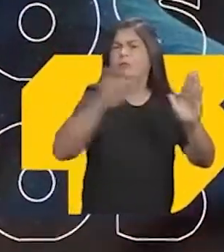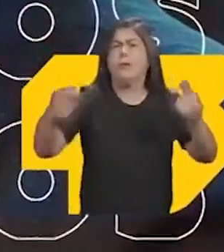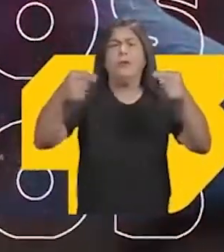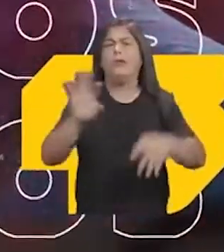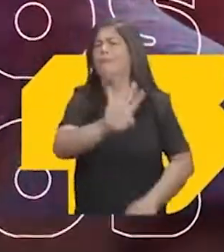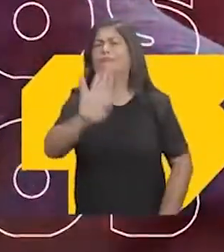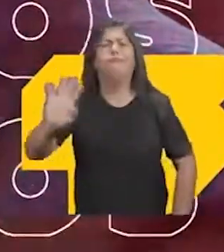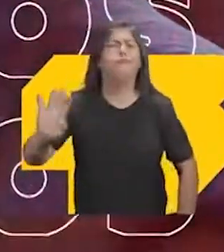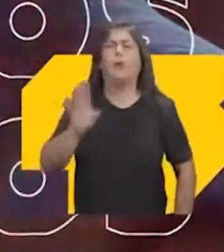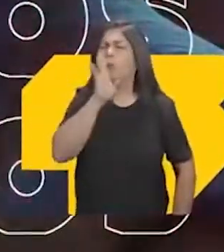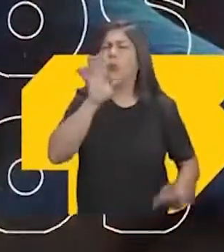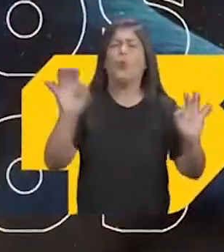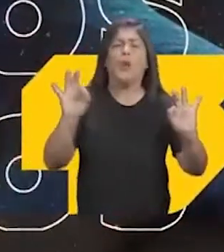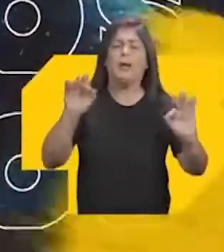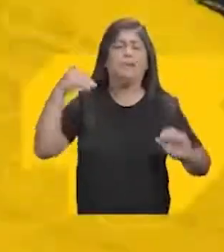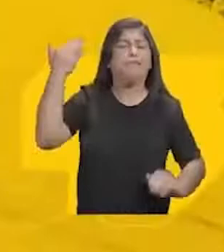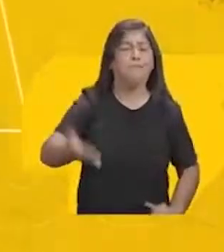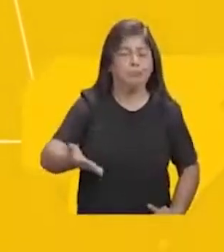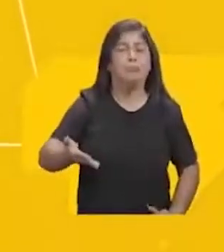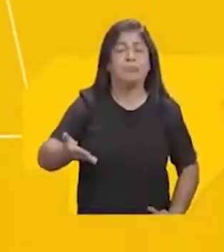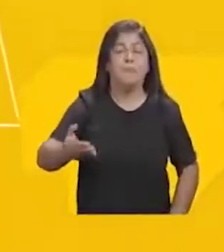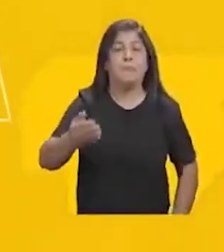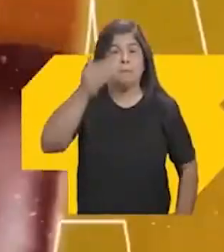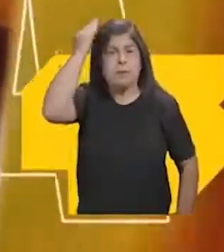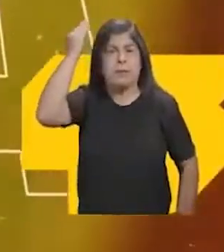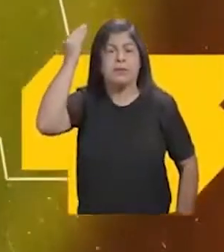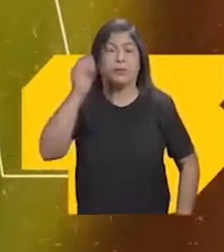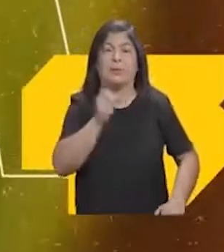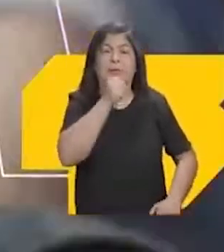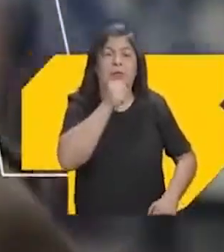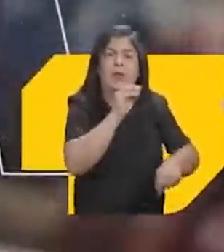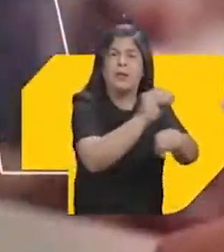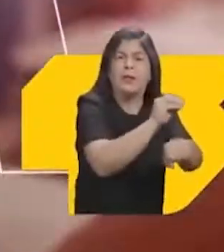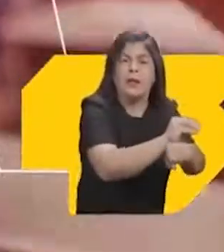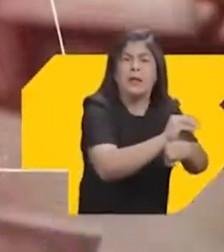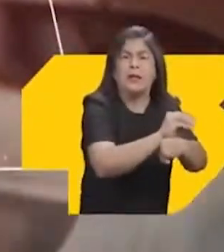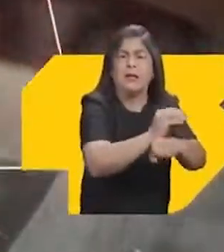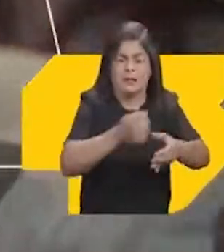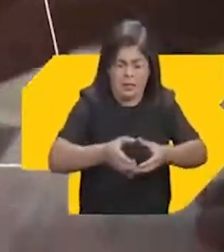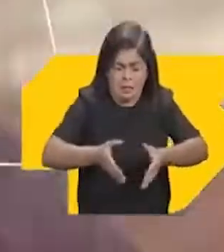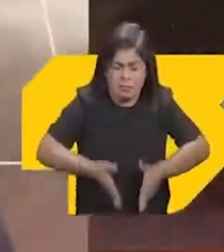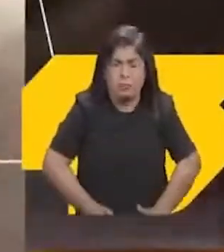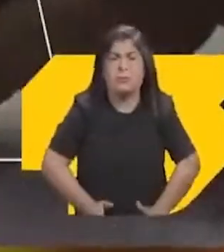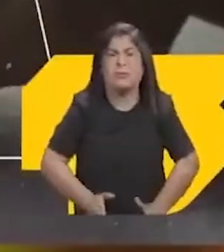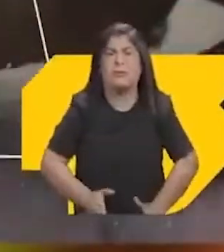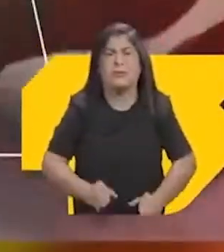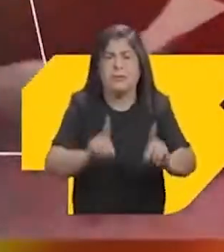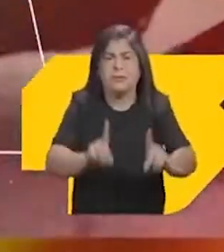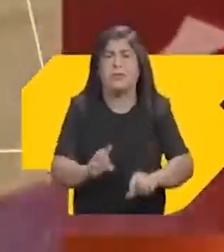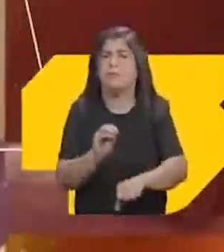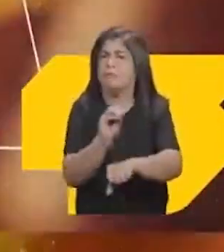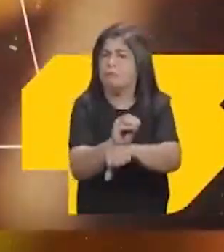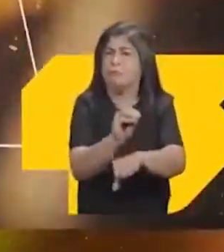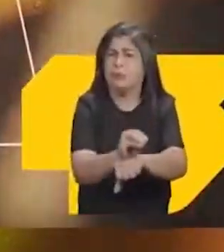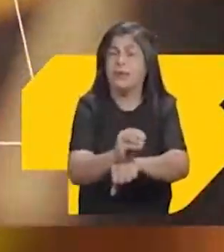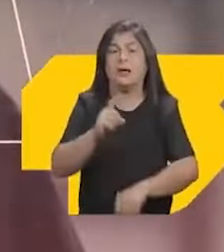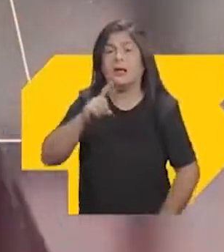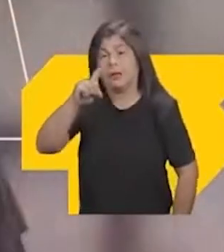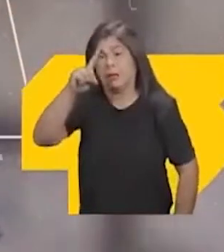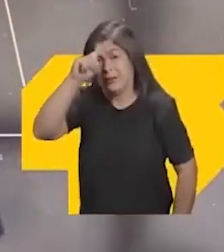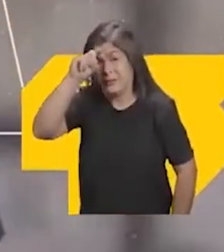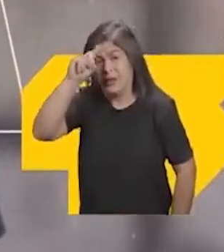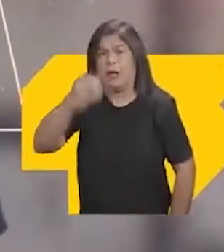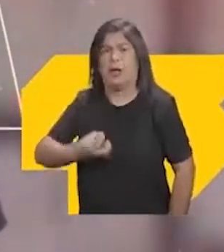muito político não fez na vida inteira. Pedro cuida dos idosos, das crianças com microcefalia, das pessoas em tratamento de câncer